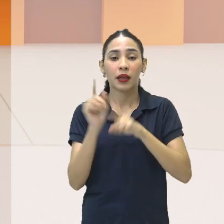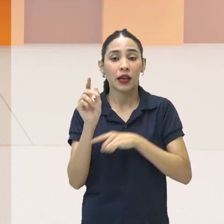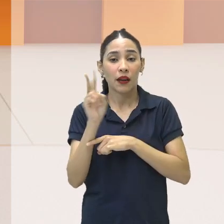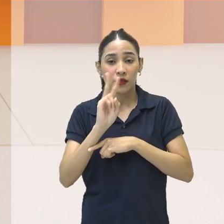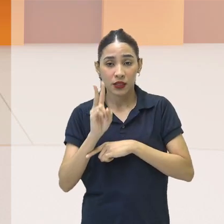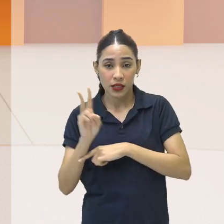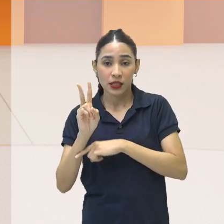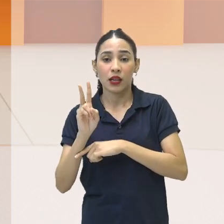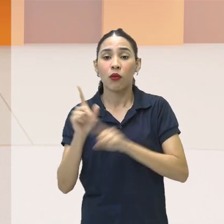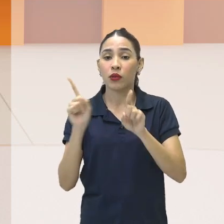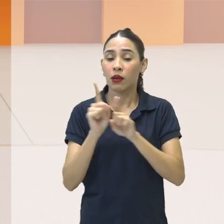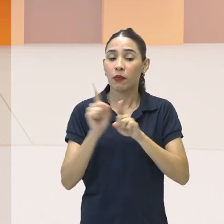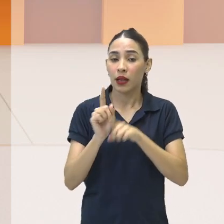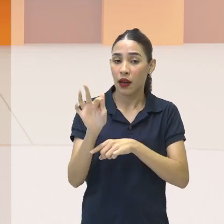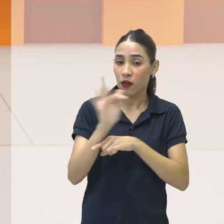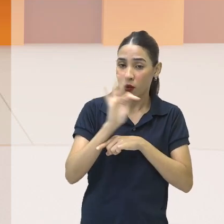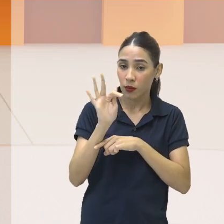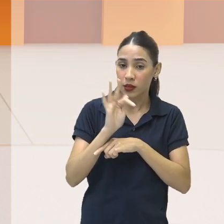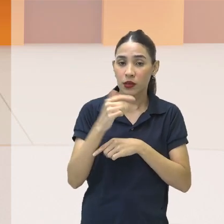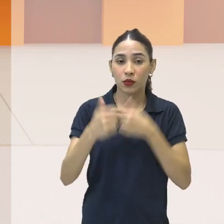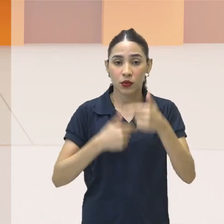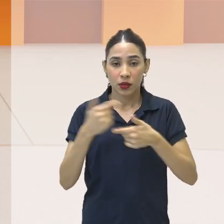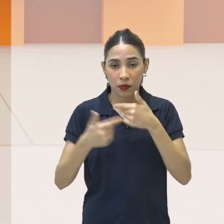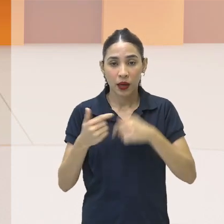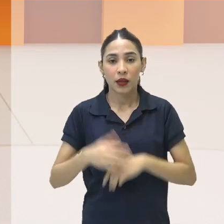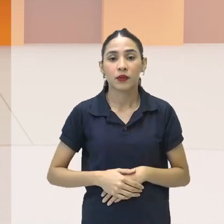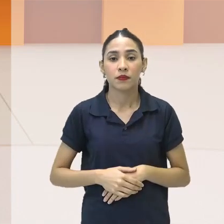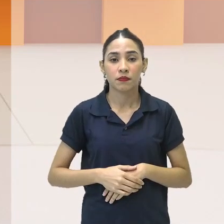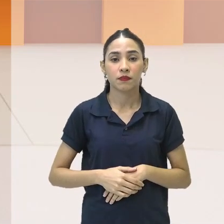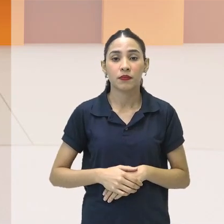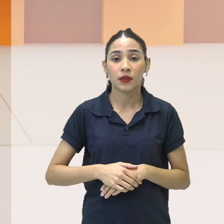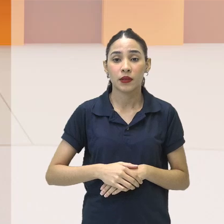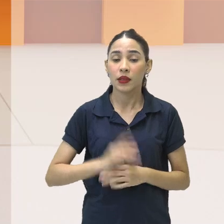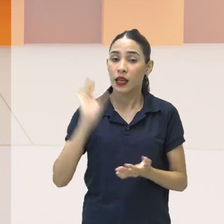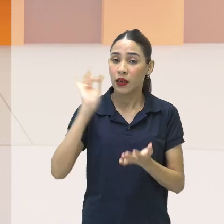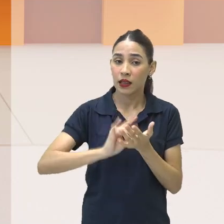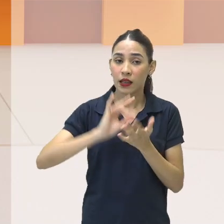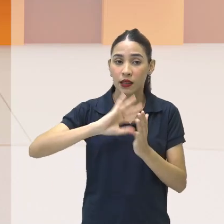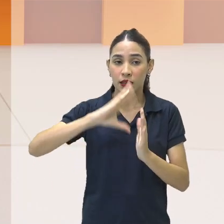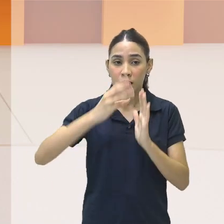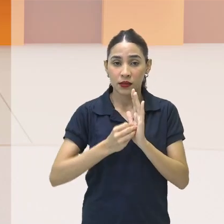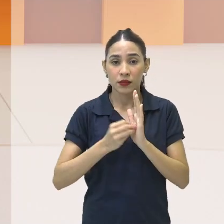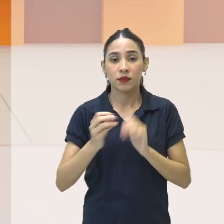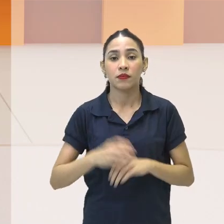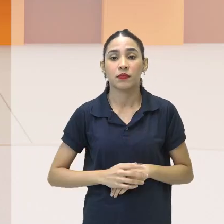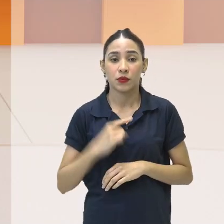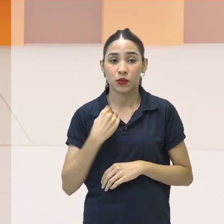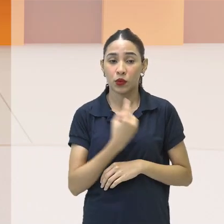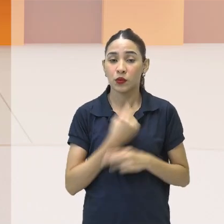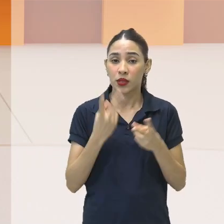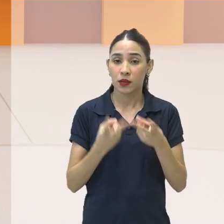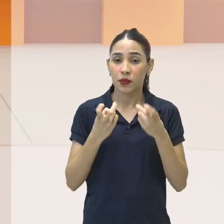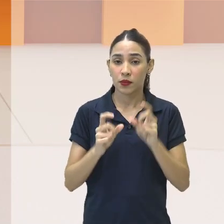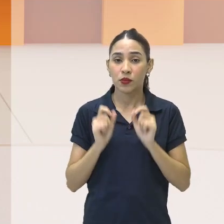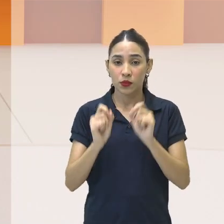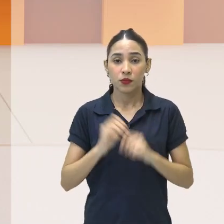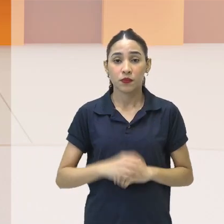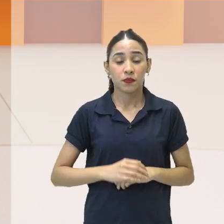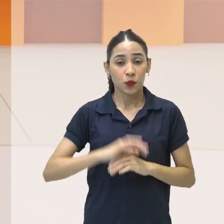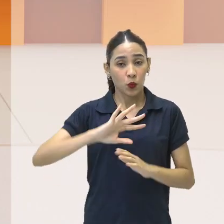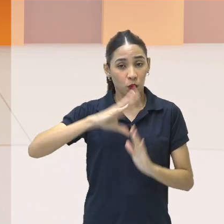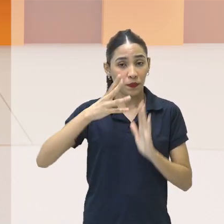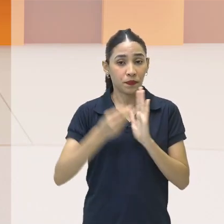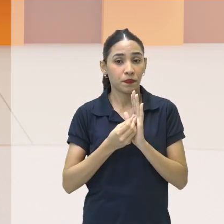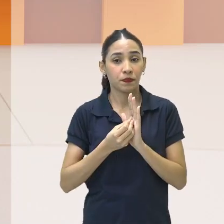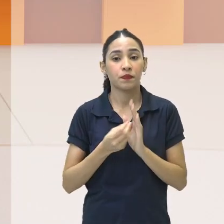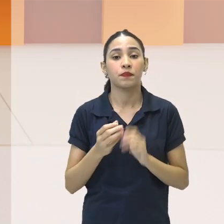fiscalização e a formalização. A realidade na região amazônica, observando ainda que o